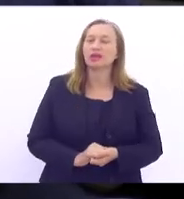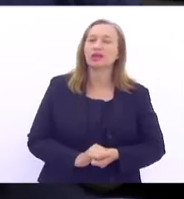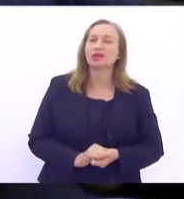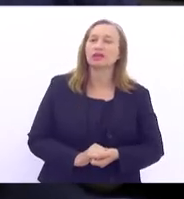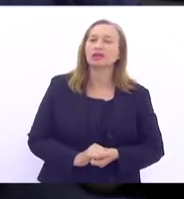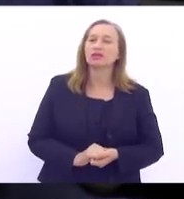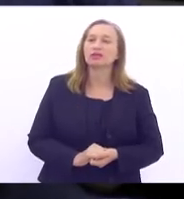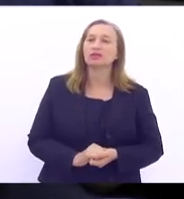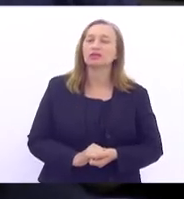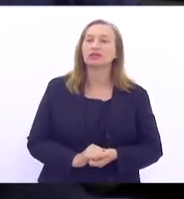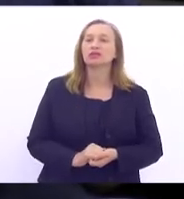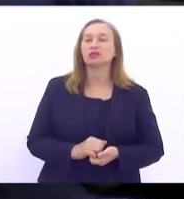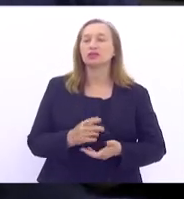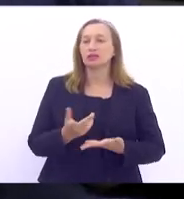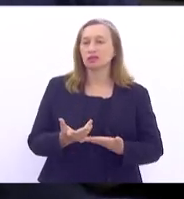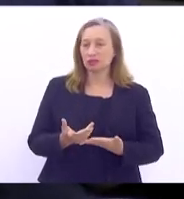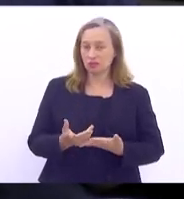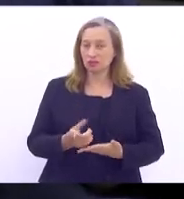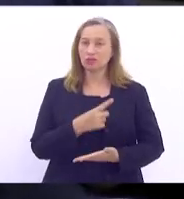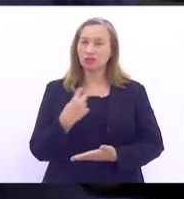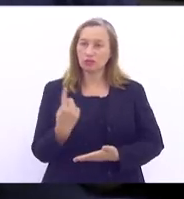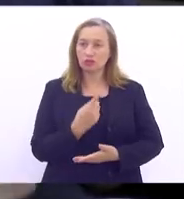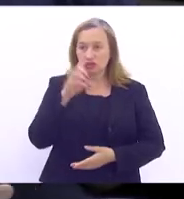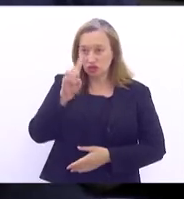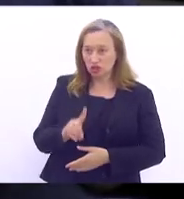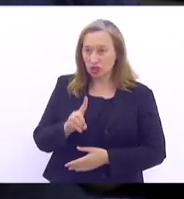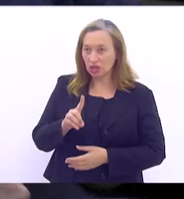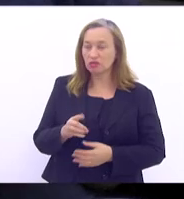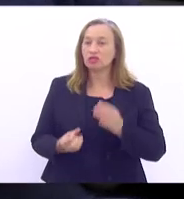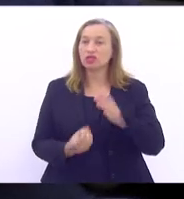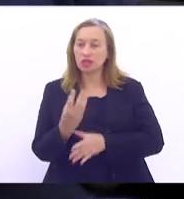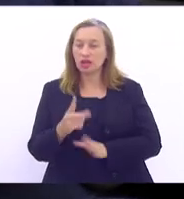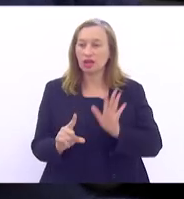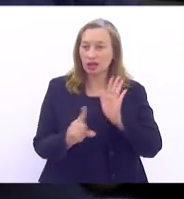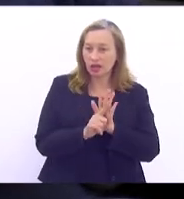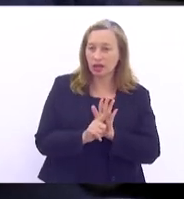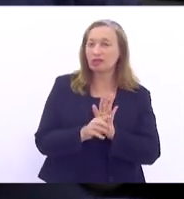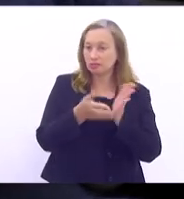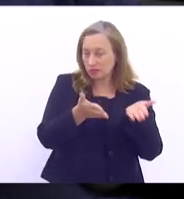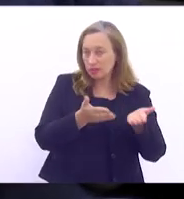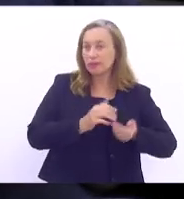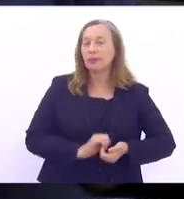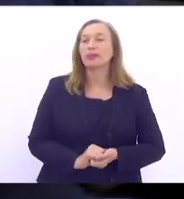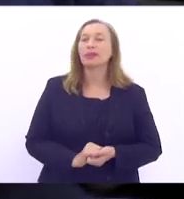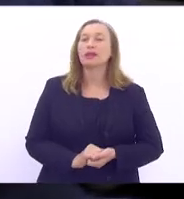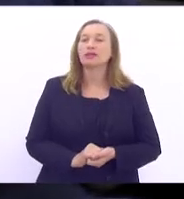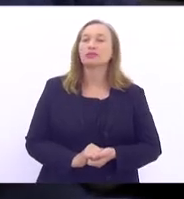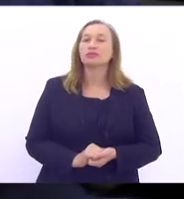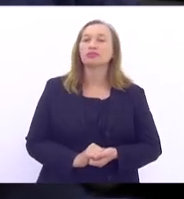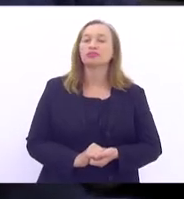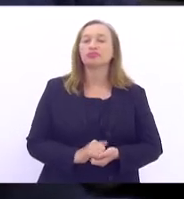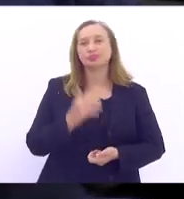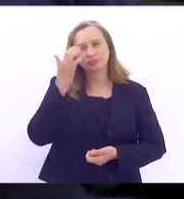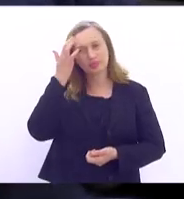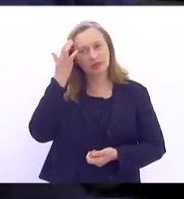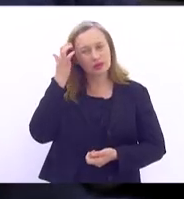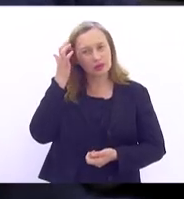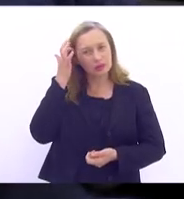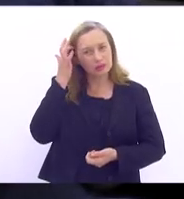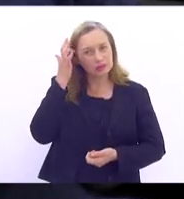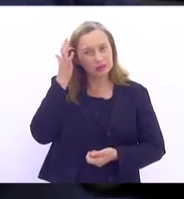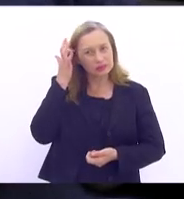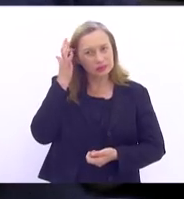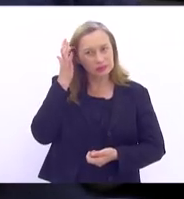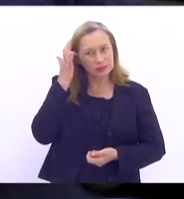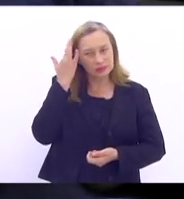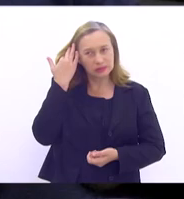que são prerrogativas nossas enquanto parlamento, como essa lei, por exemplo, né, que vão, né, se